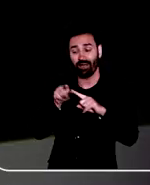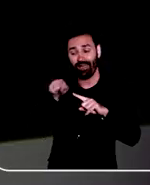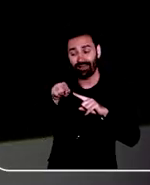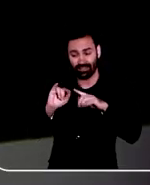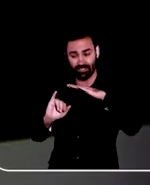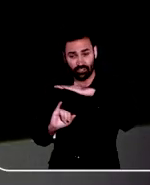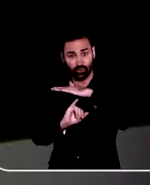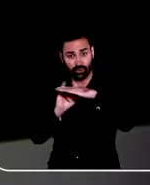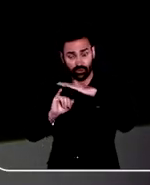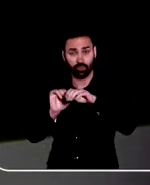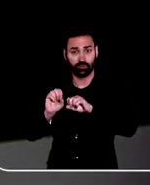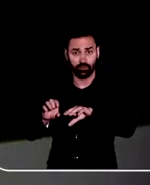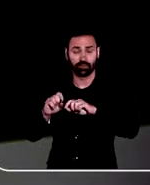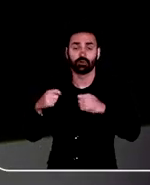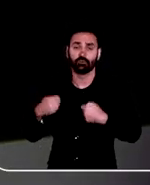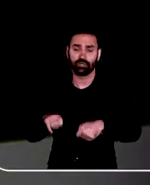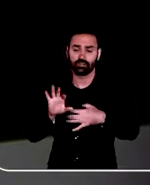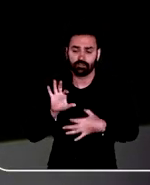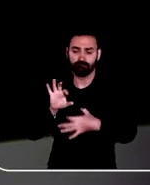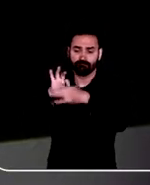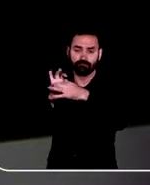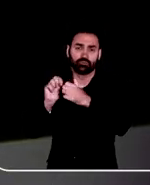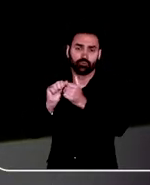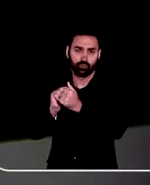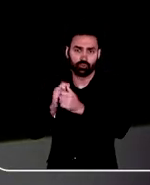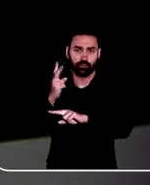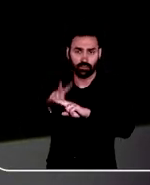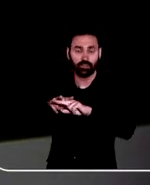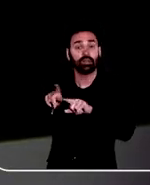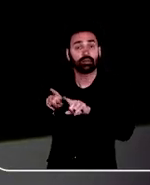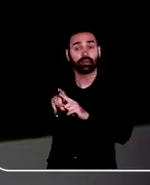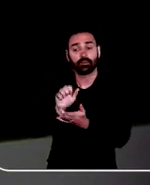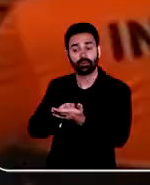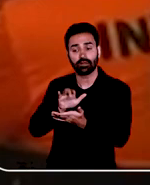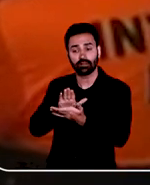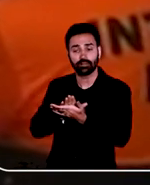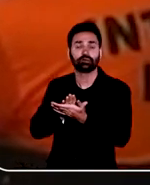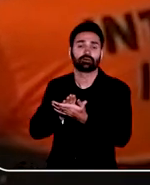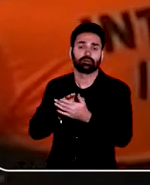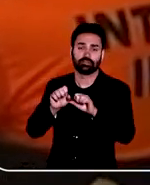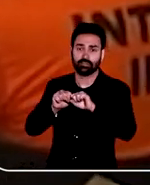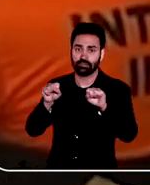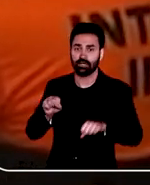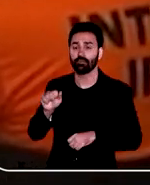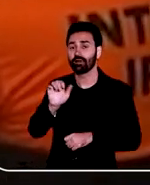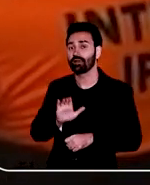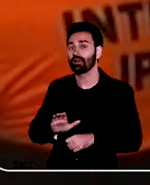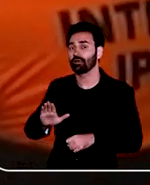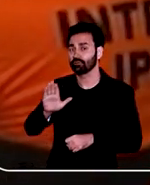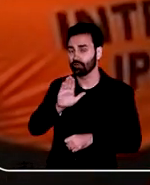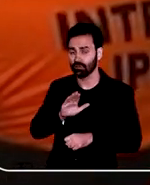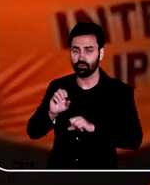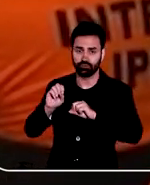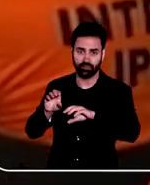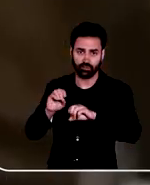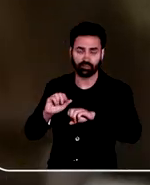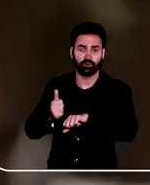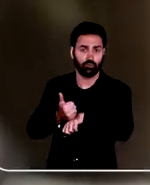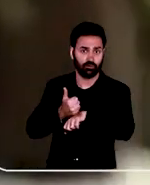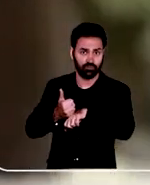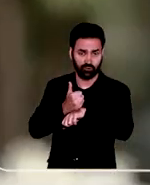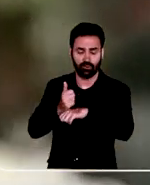distância é necessário que a instituição de ensino tenha vínculo com o presídio e esteja cadastrada no Sistema Nacional de